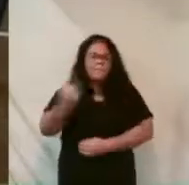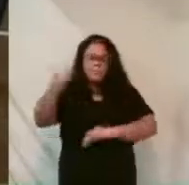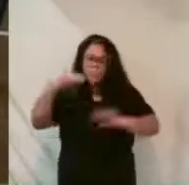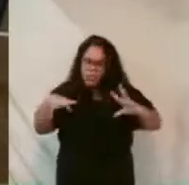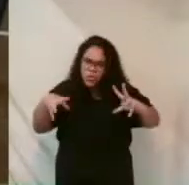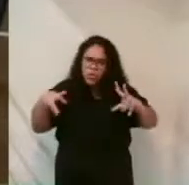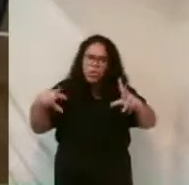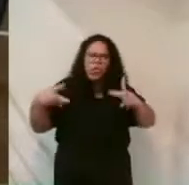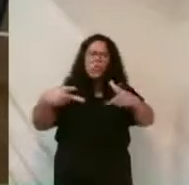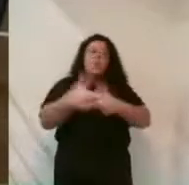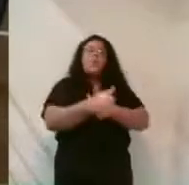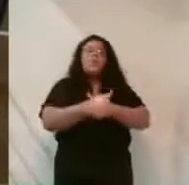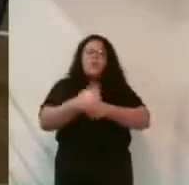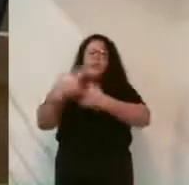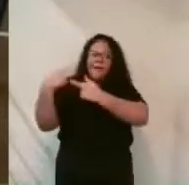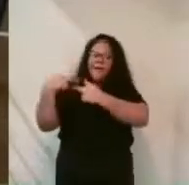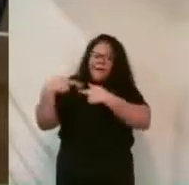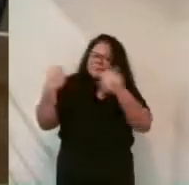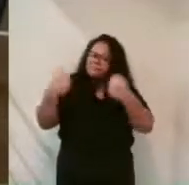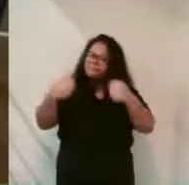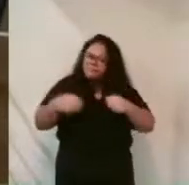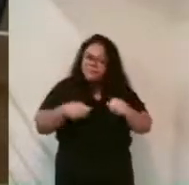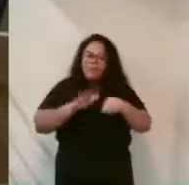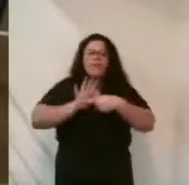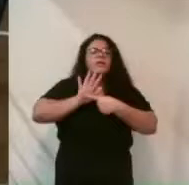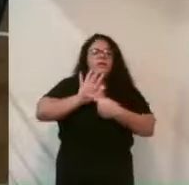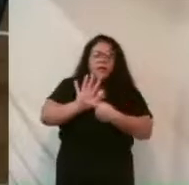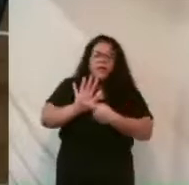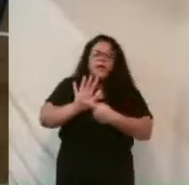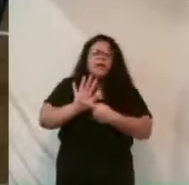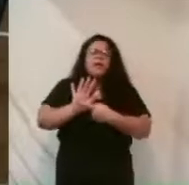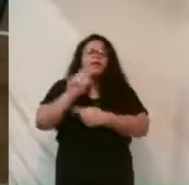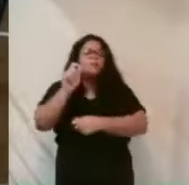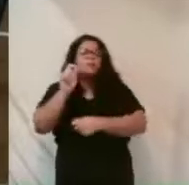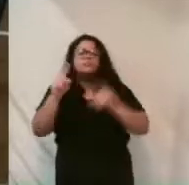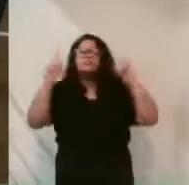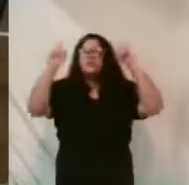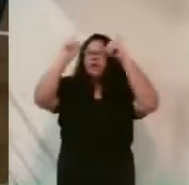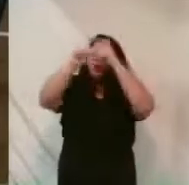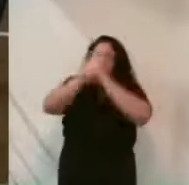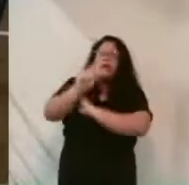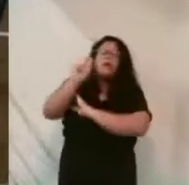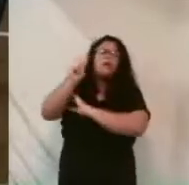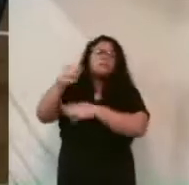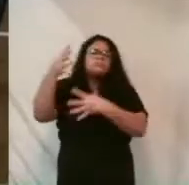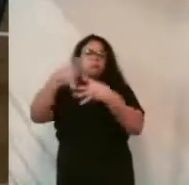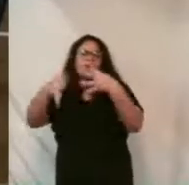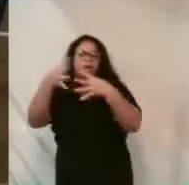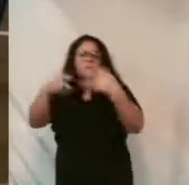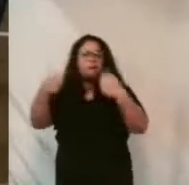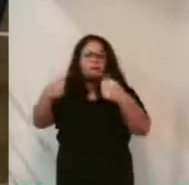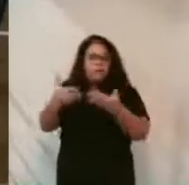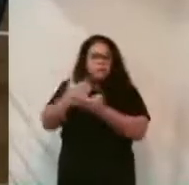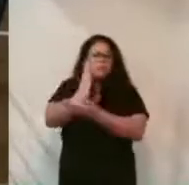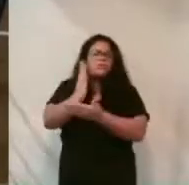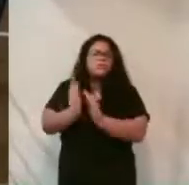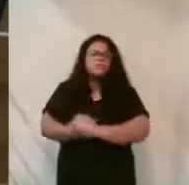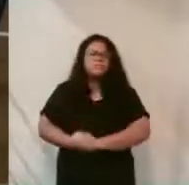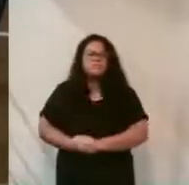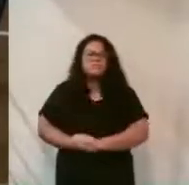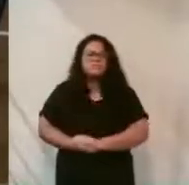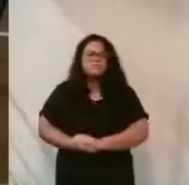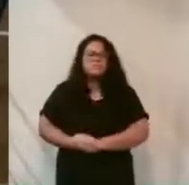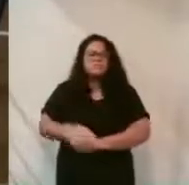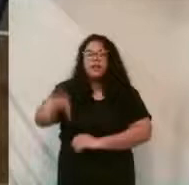ouvidos, todos têm que apresentar quais são as dificuldades, quais são os obstáculos a serem superados, nunca